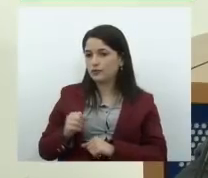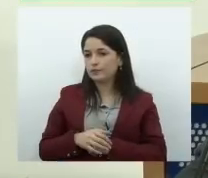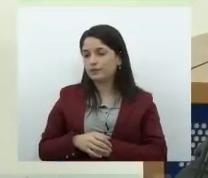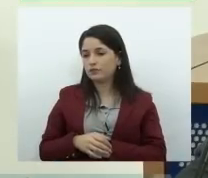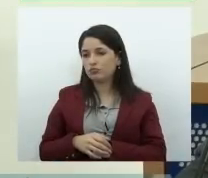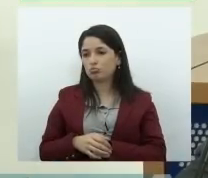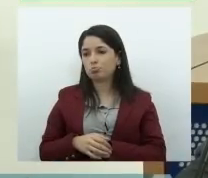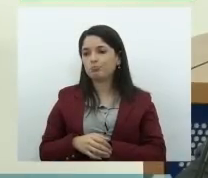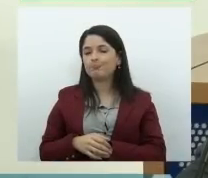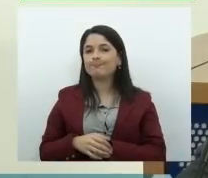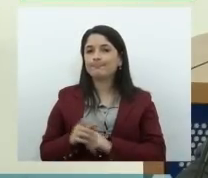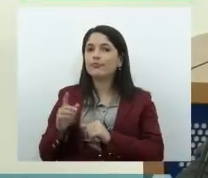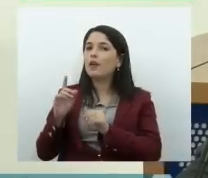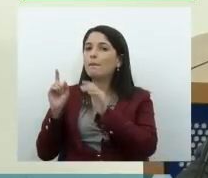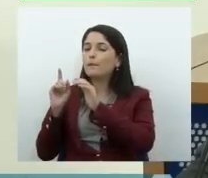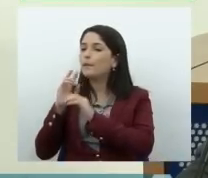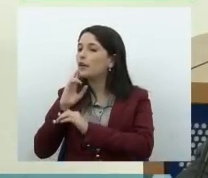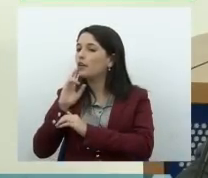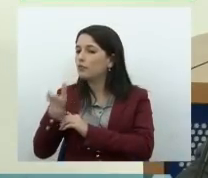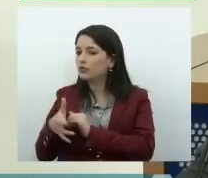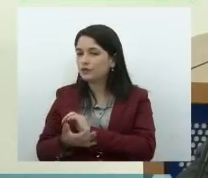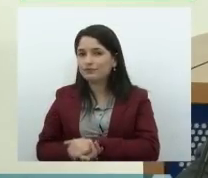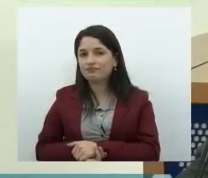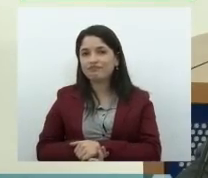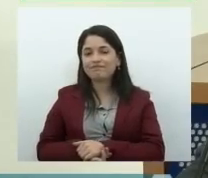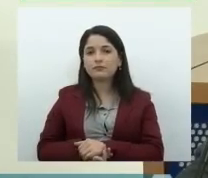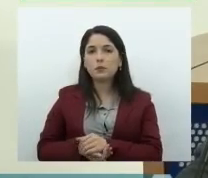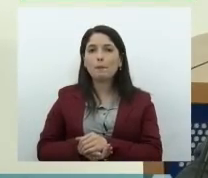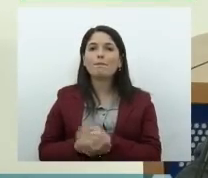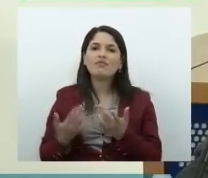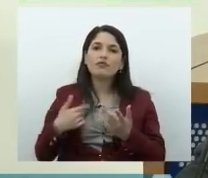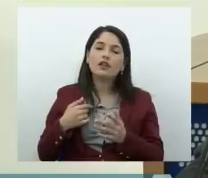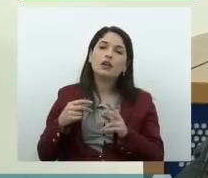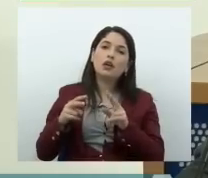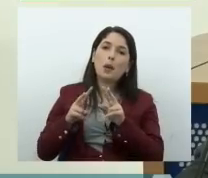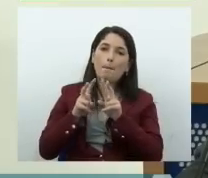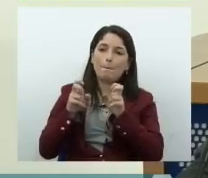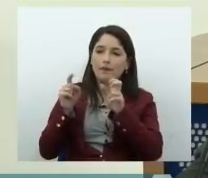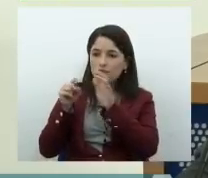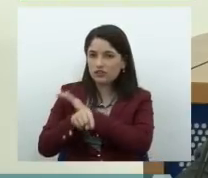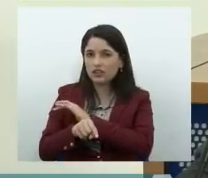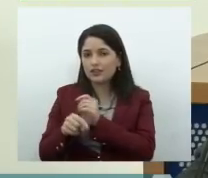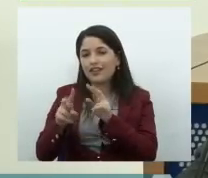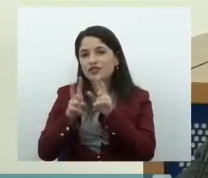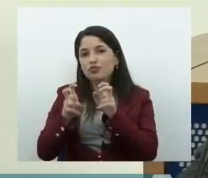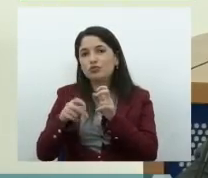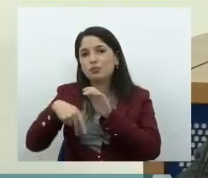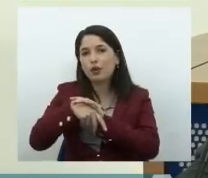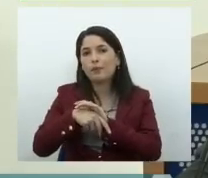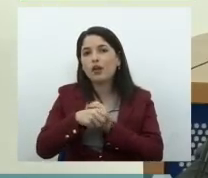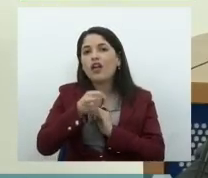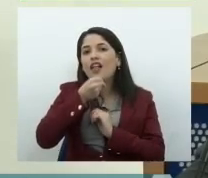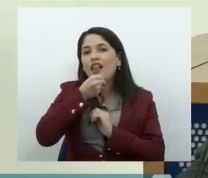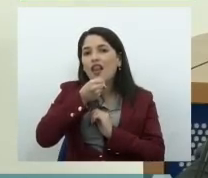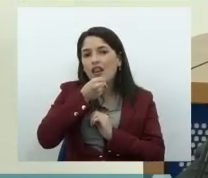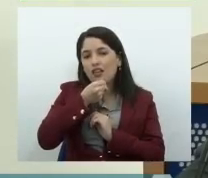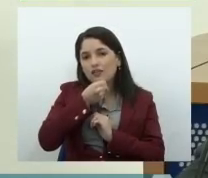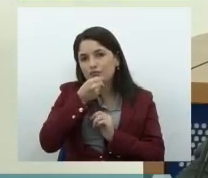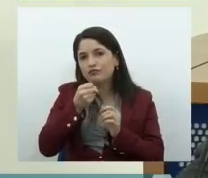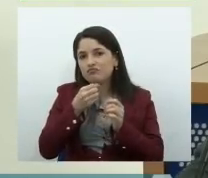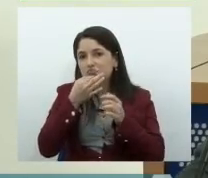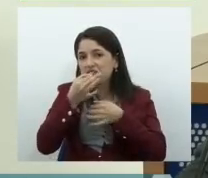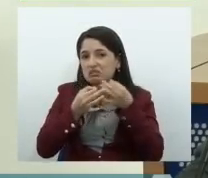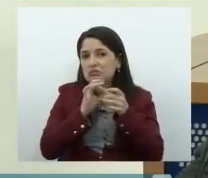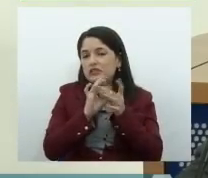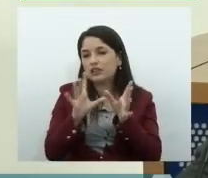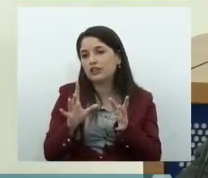perguntei sobre a transparência, sobre a liberdade de imprensa, porque recentemente nós tivemos um episódio